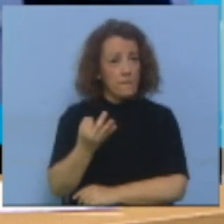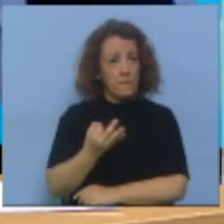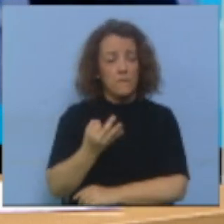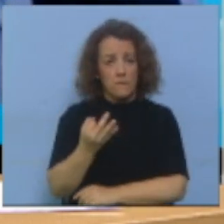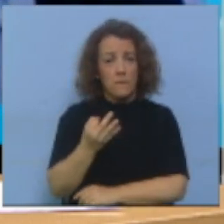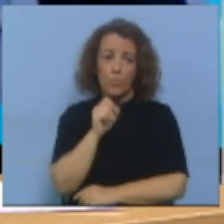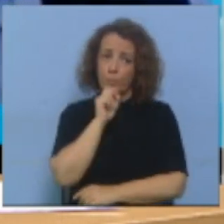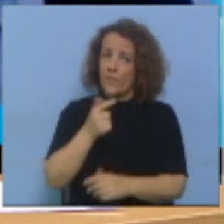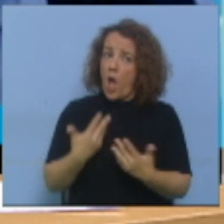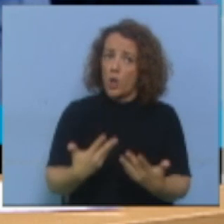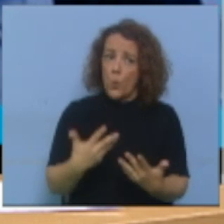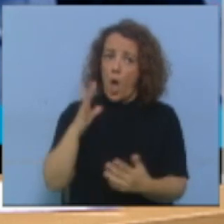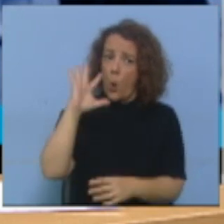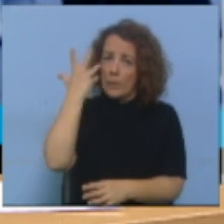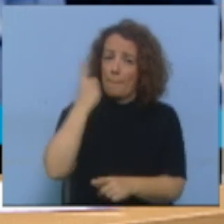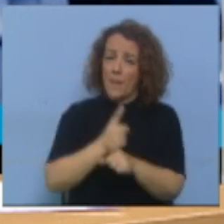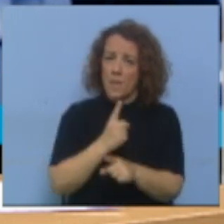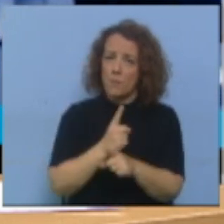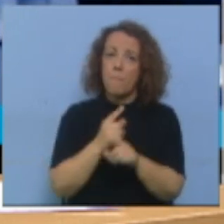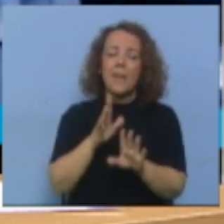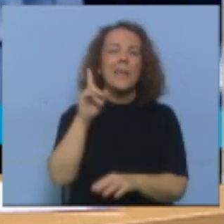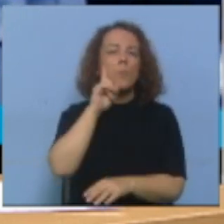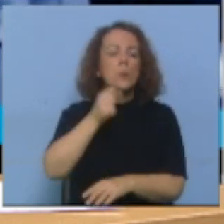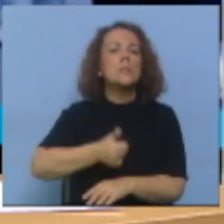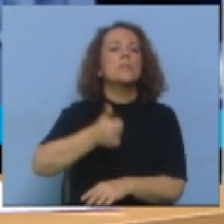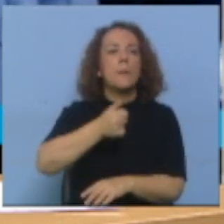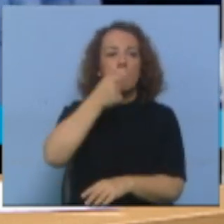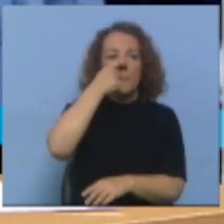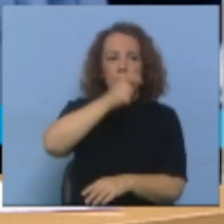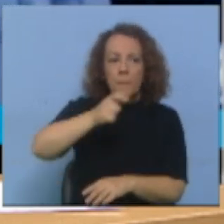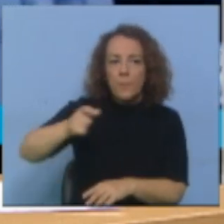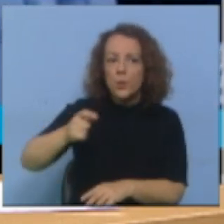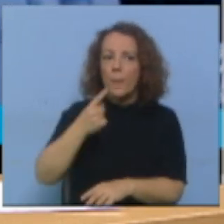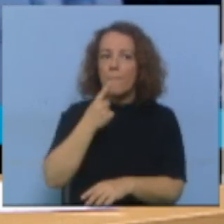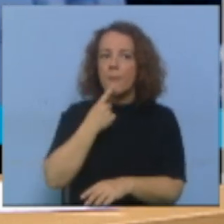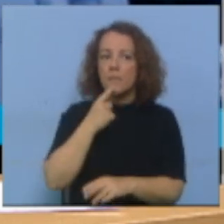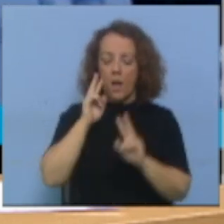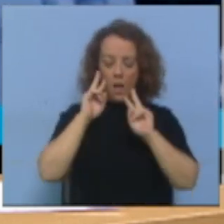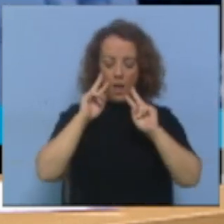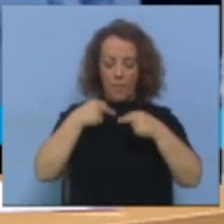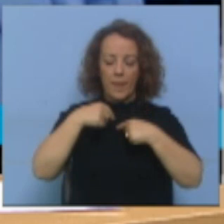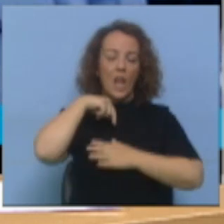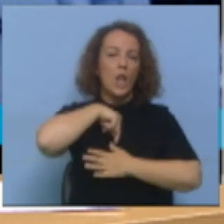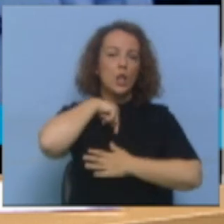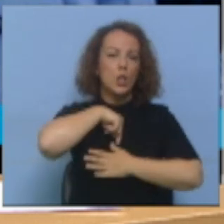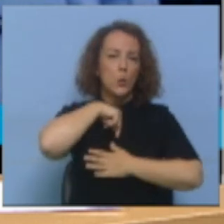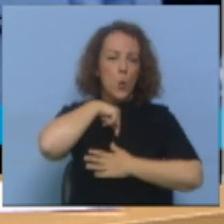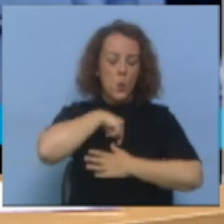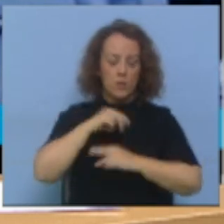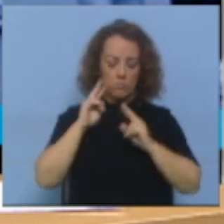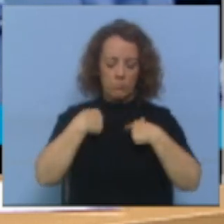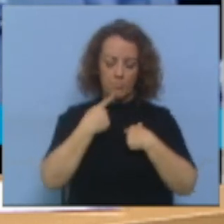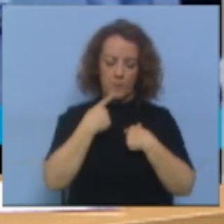também acontece hoje. Mas o importante é que a pessoa tenha a capacidade de ler o seu estado interior e dizer, não, eu não posso continuar